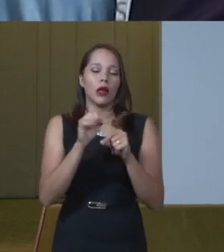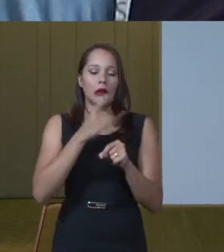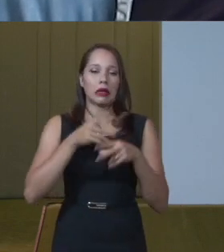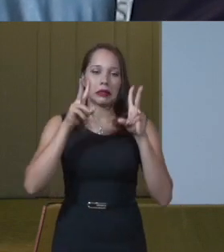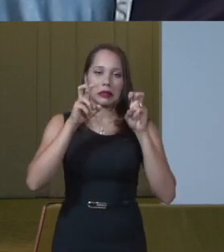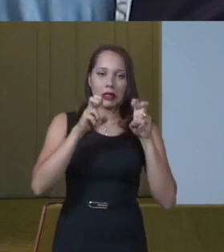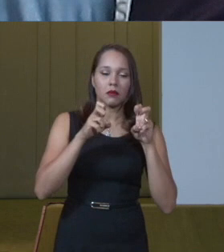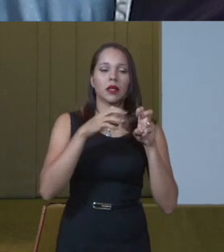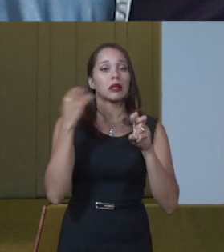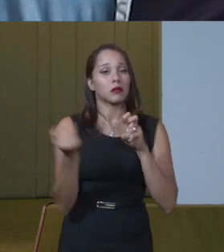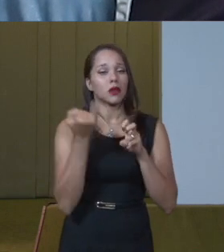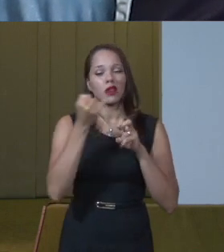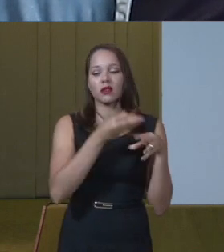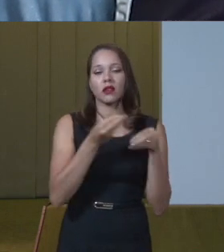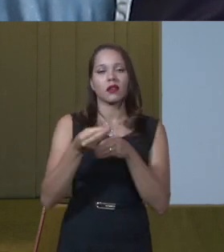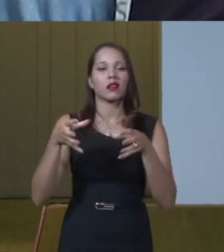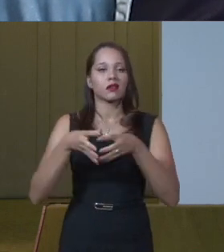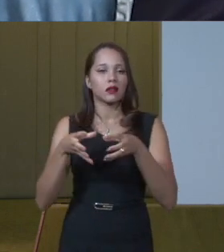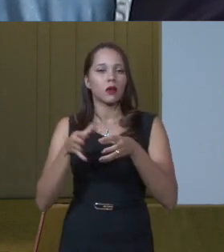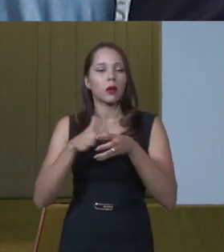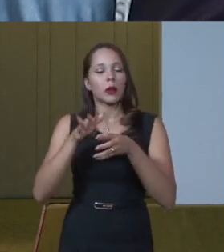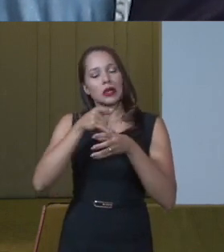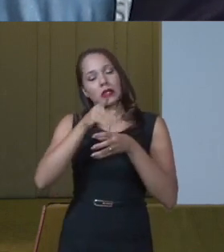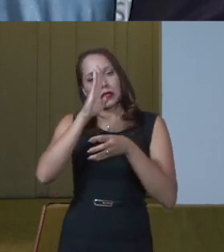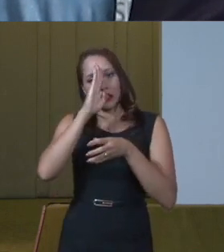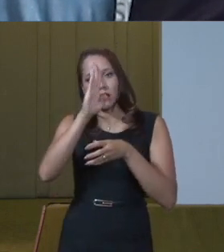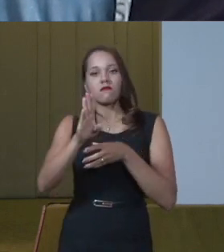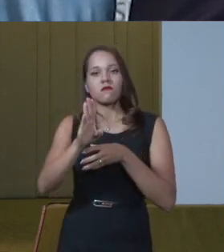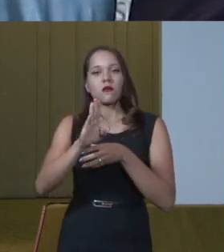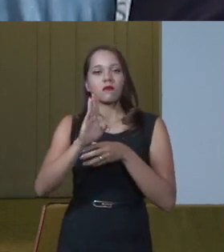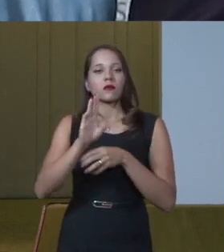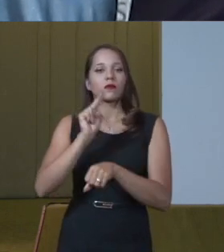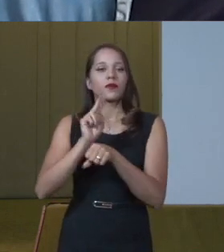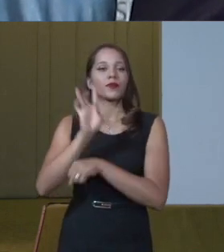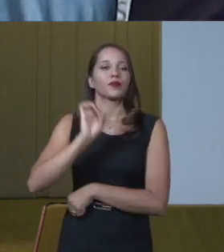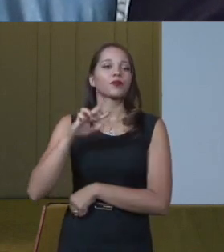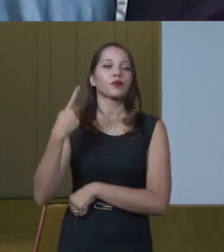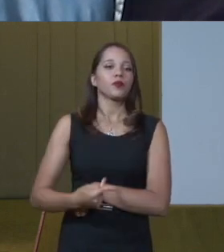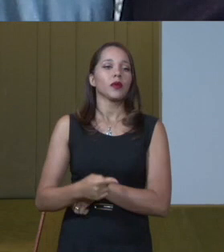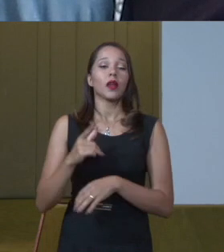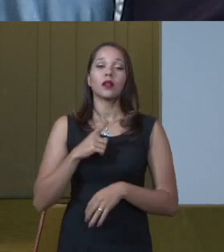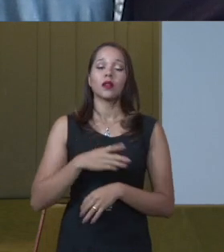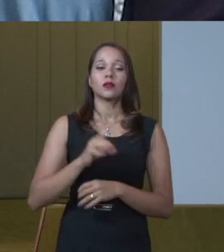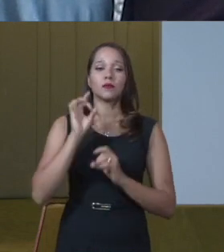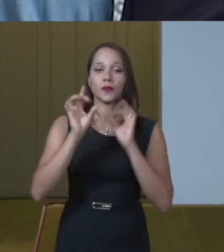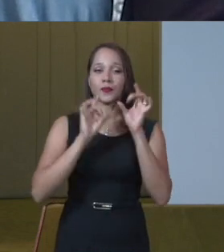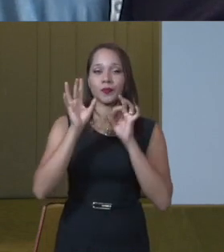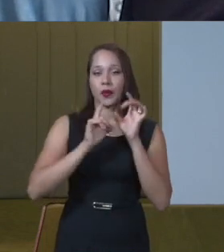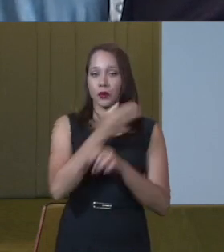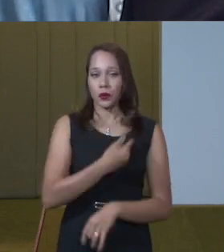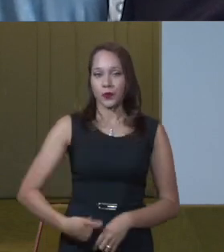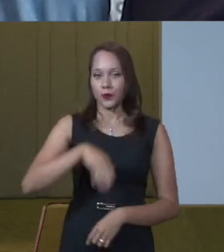tema incontornável a esse órgão central na proteção dos direitos humanos. Entre as prioridades do governo brasileiro,